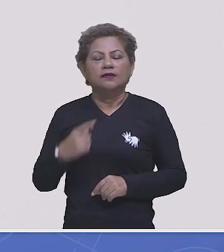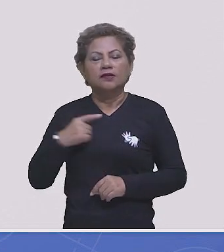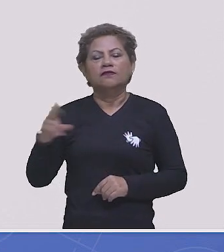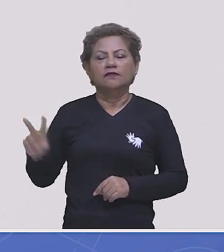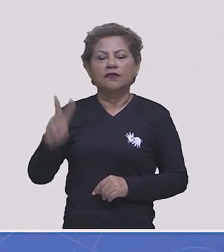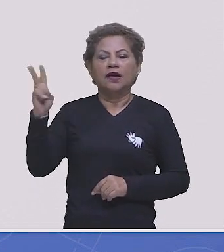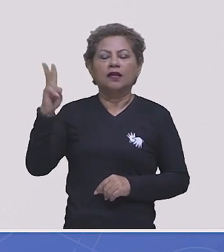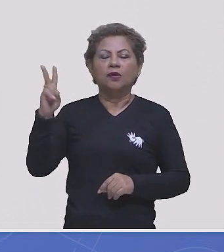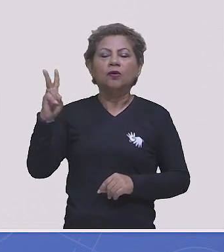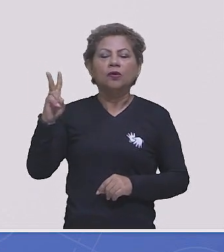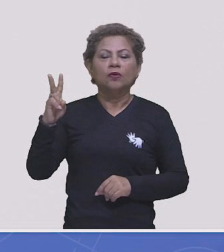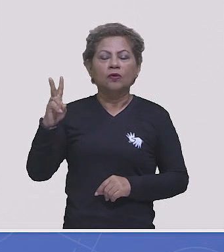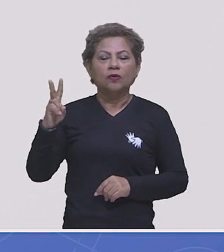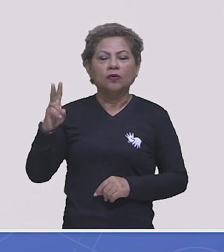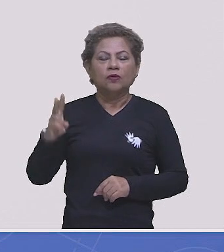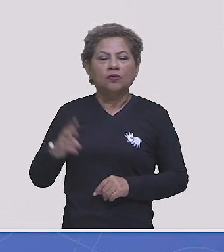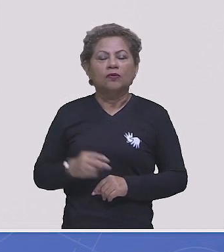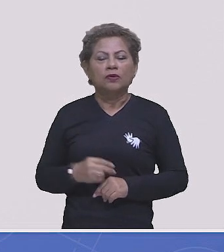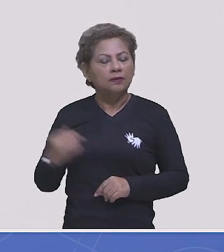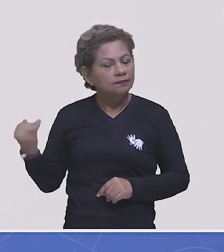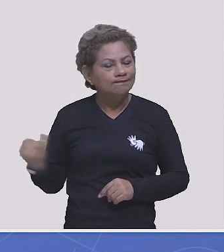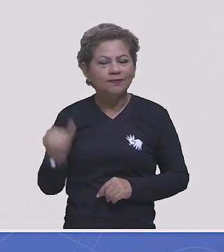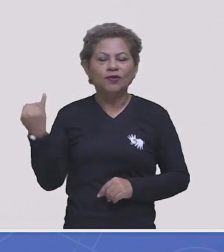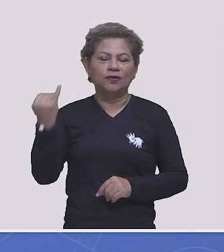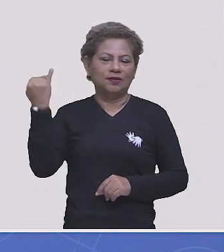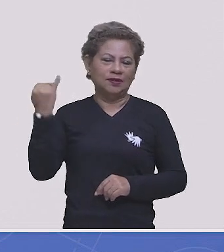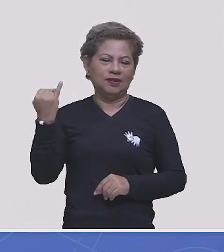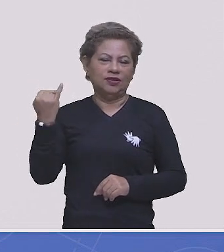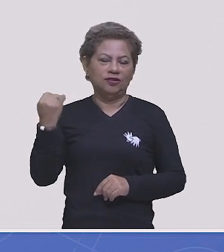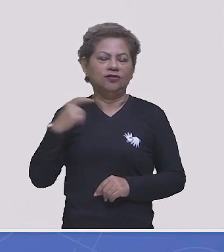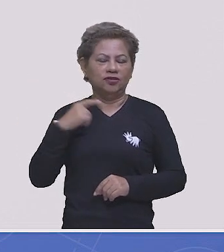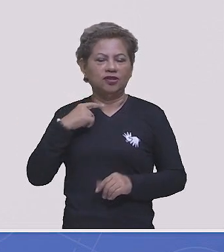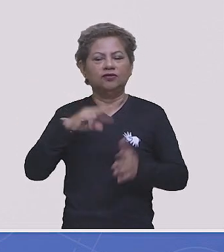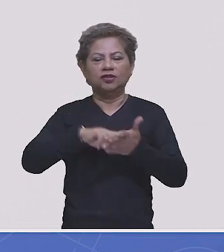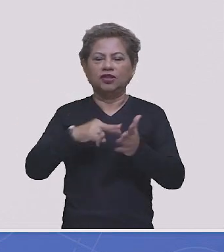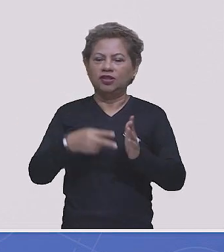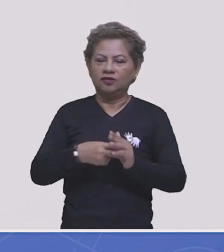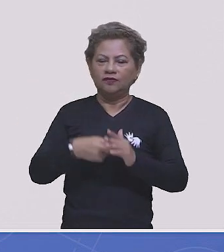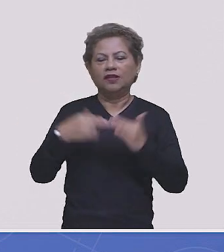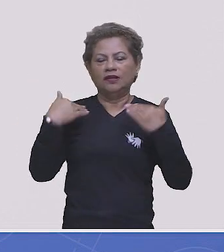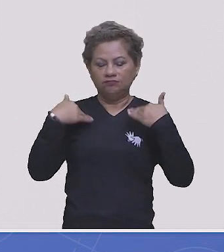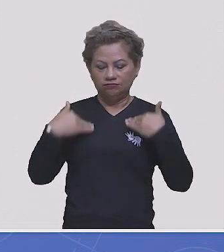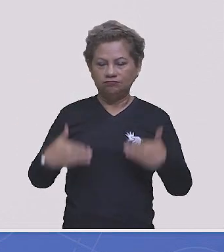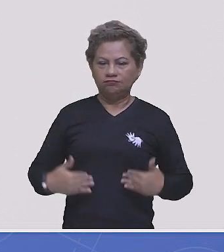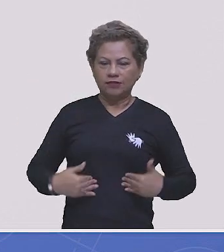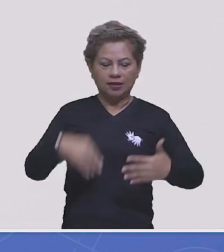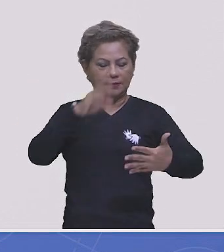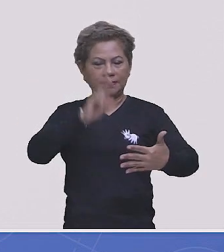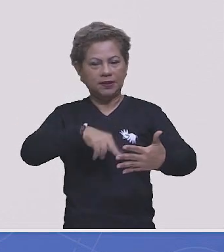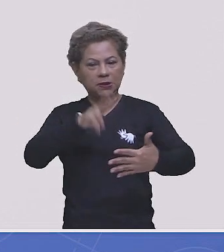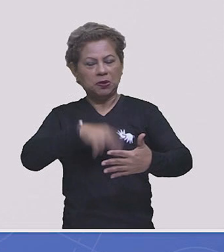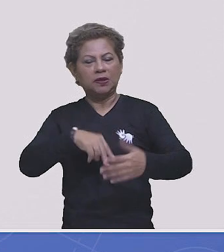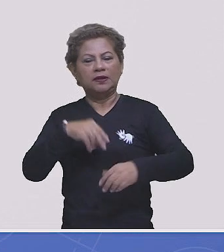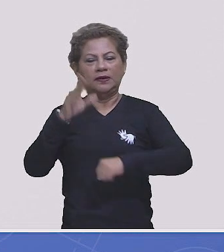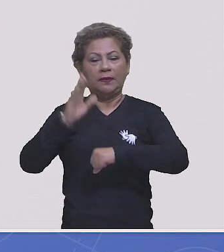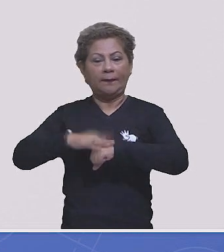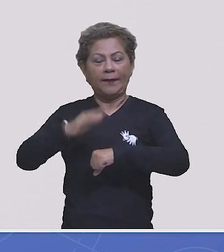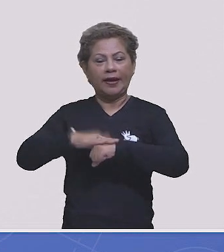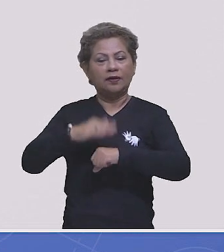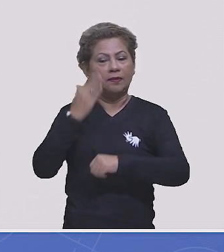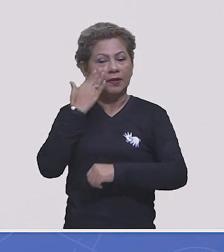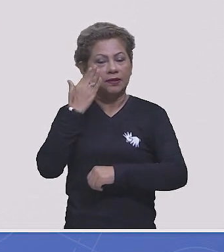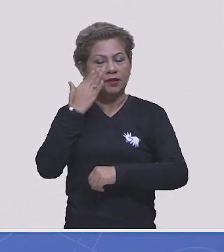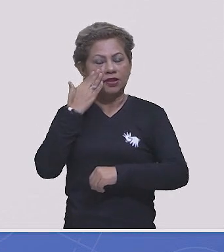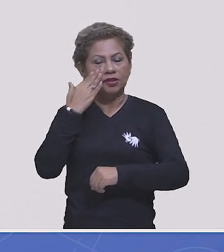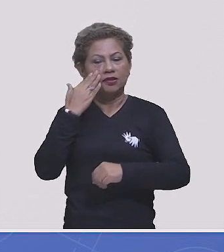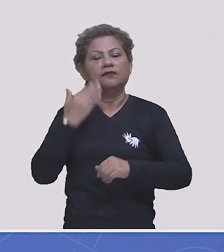pés, por exemplo, eram mais bem representados de lado do que de frente. A gente consegue visualizar melhor o pé de lado do que de